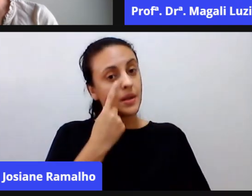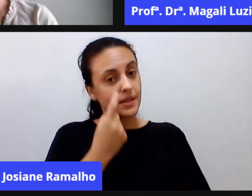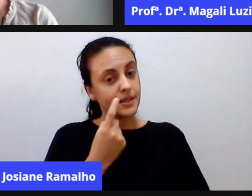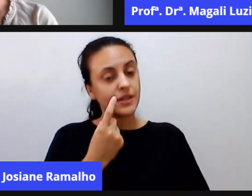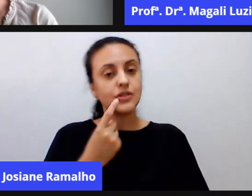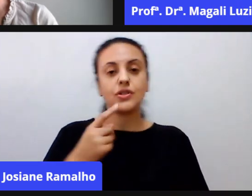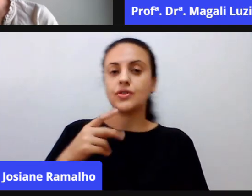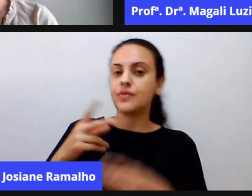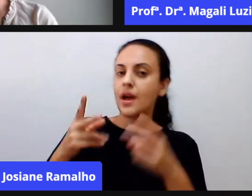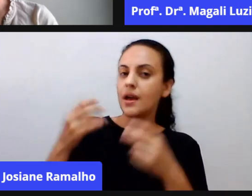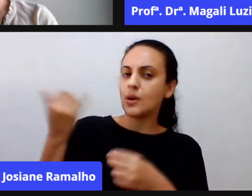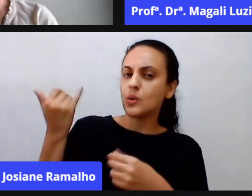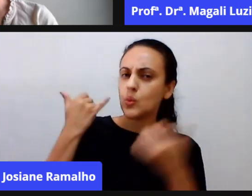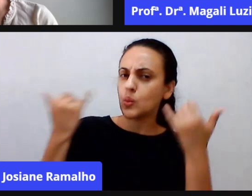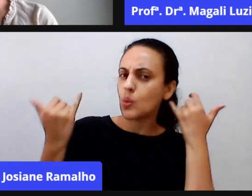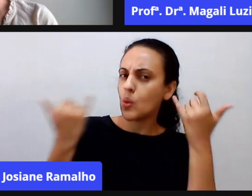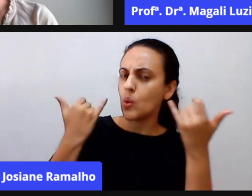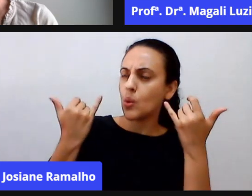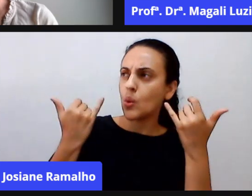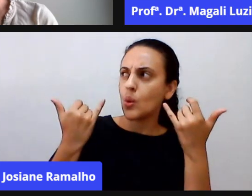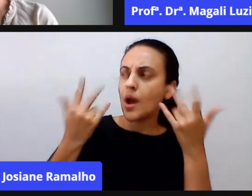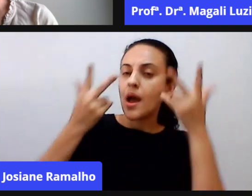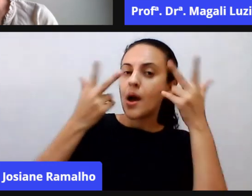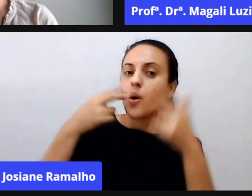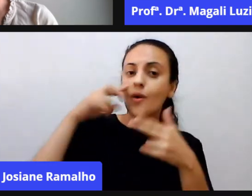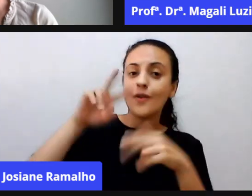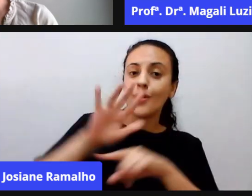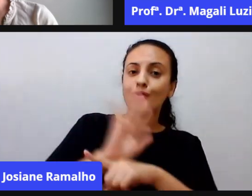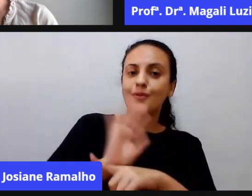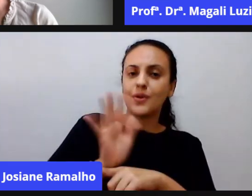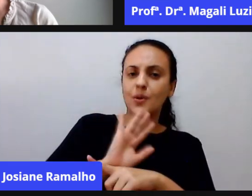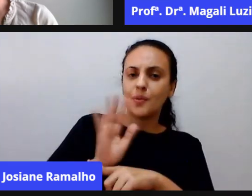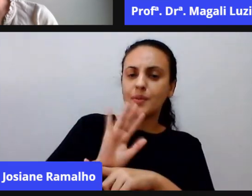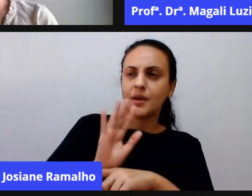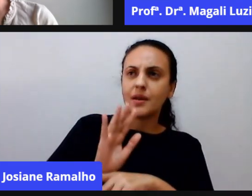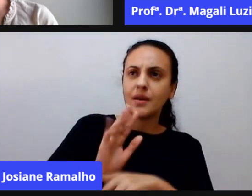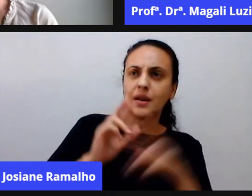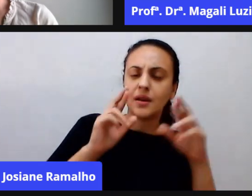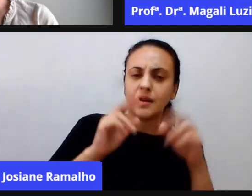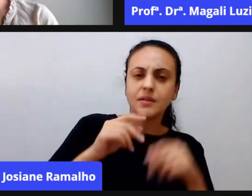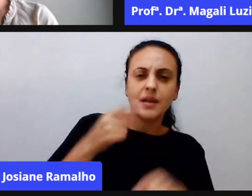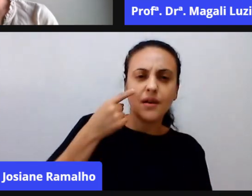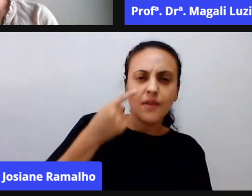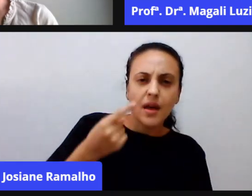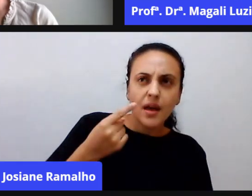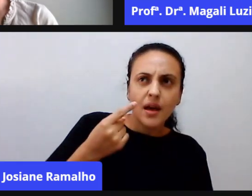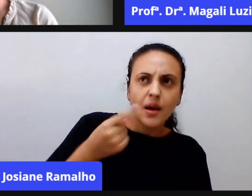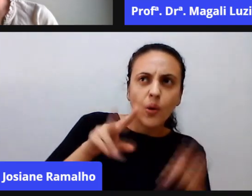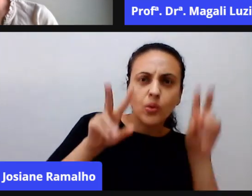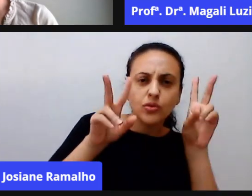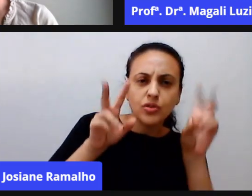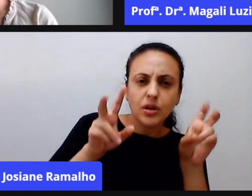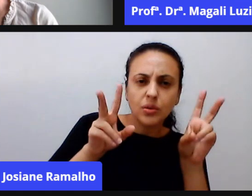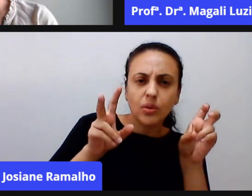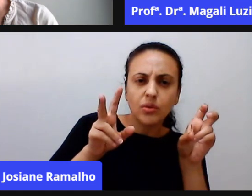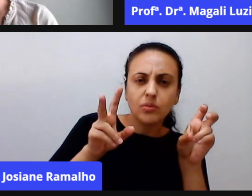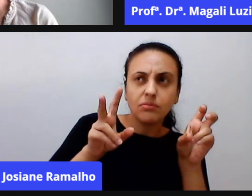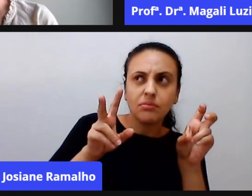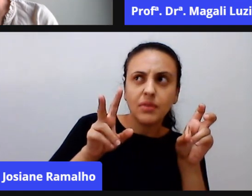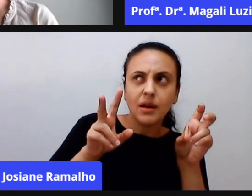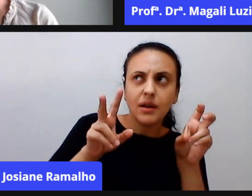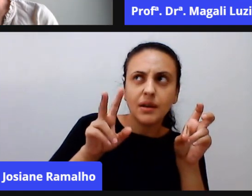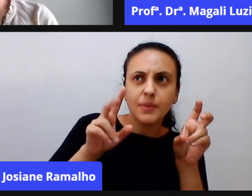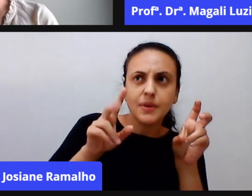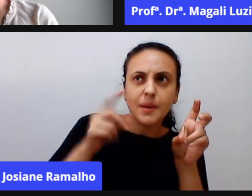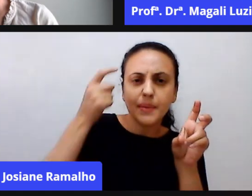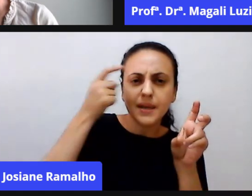ouvindo, como assistir um filme várias vezes. Você vai vendo o mesmo título, mas de maneiras